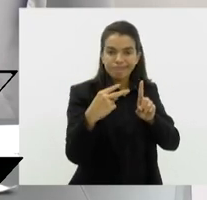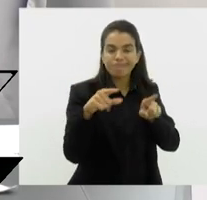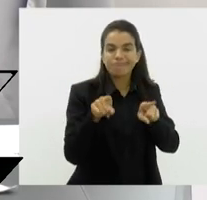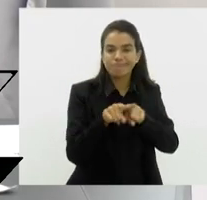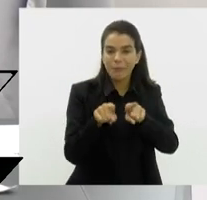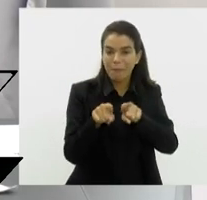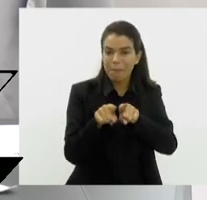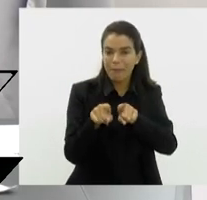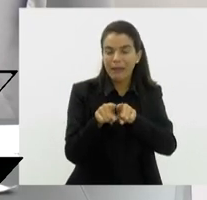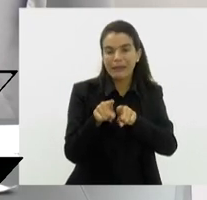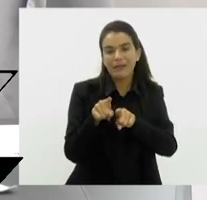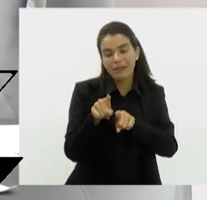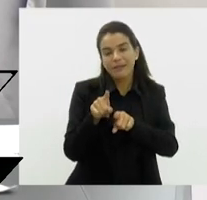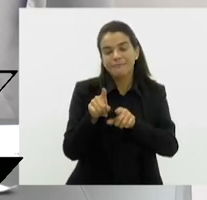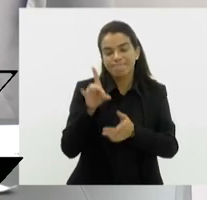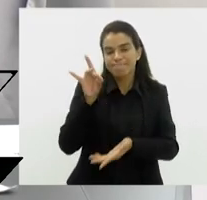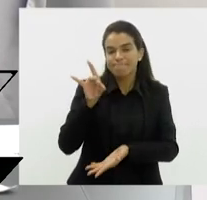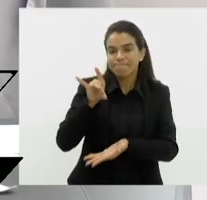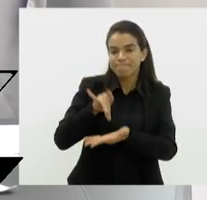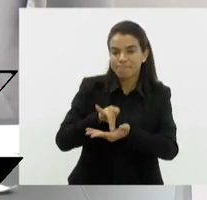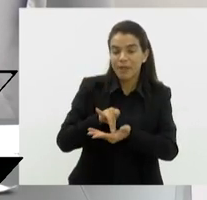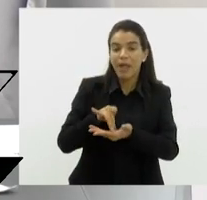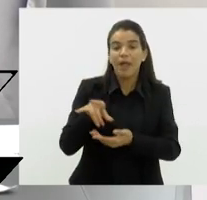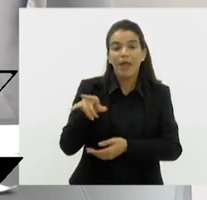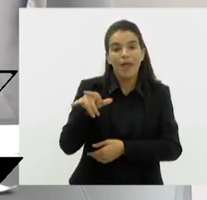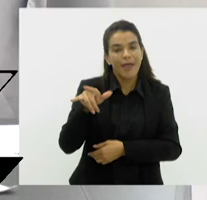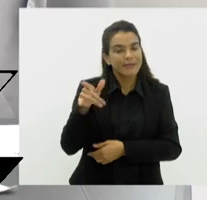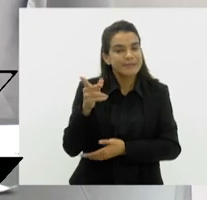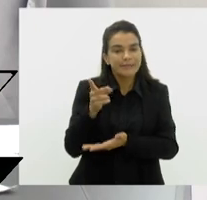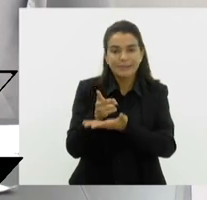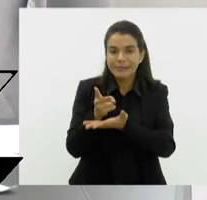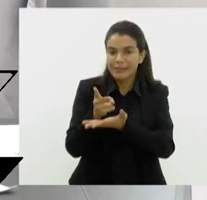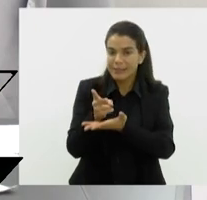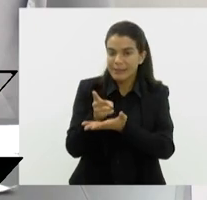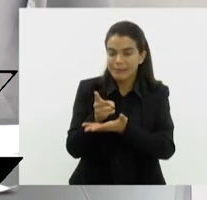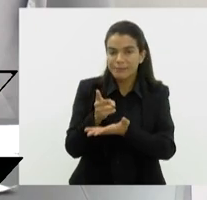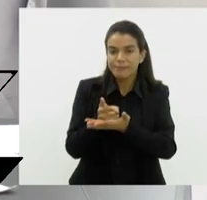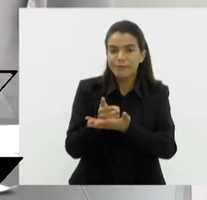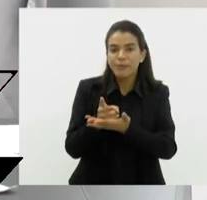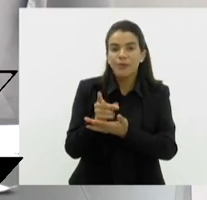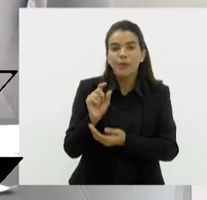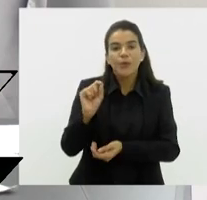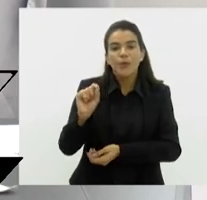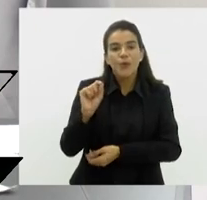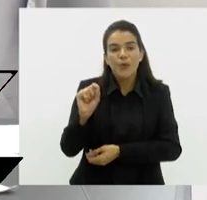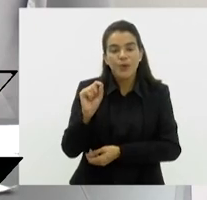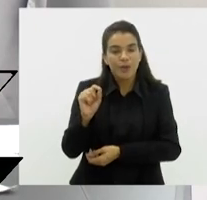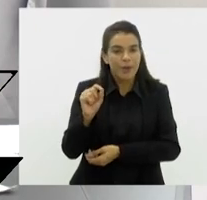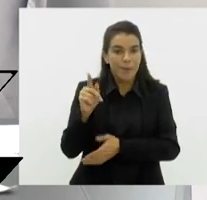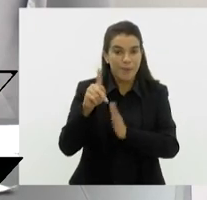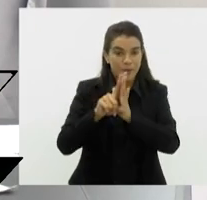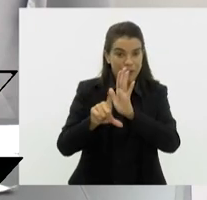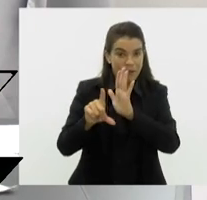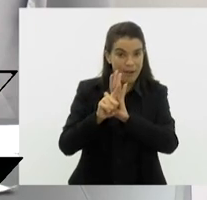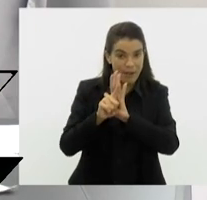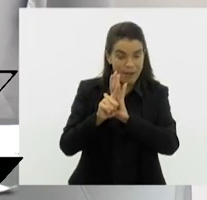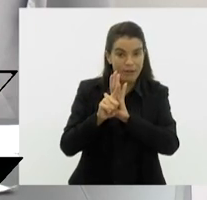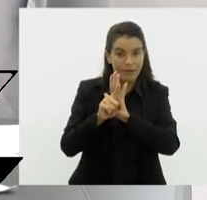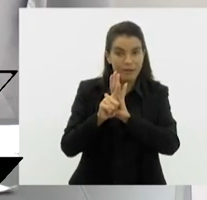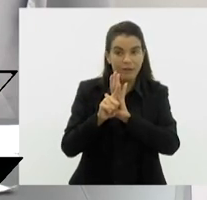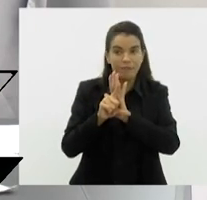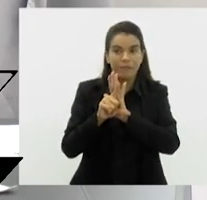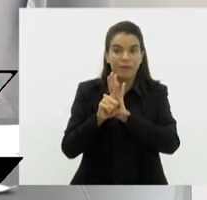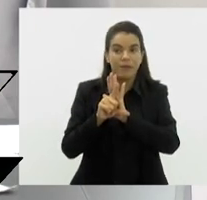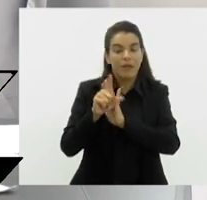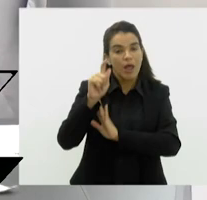mais técnico possível e, de fato, esse é um caso clássico que o que está absorvendo o projeto que foi absorvido, que é de